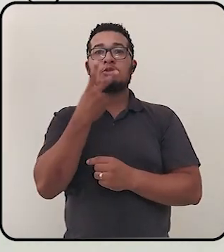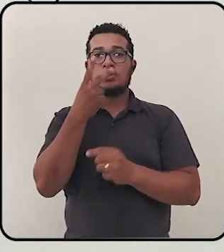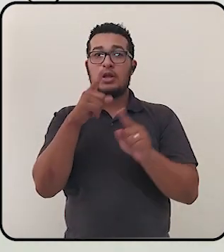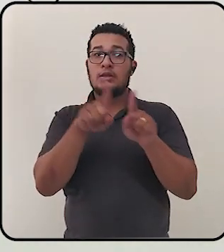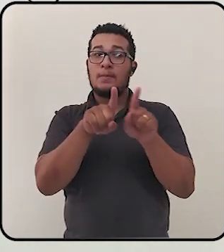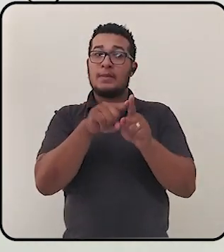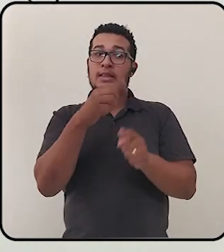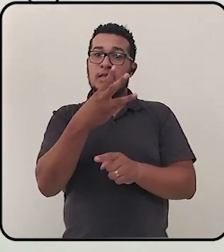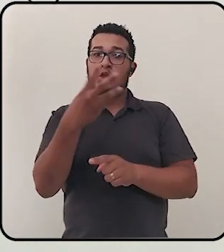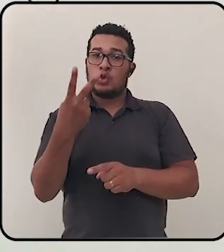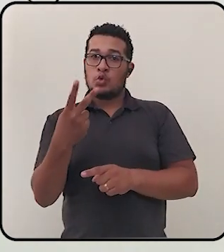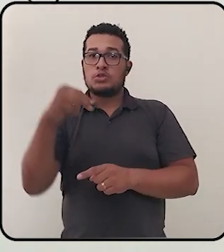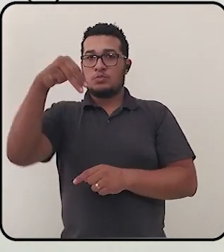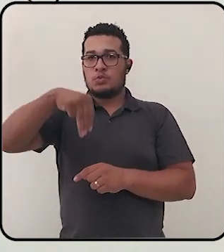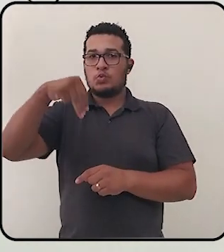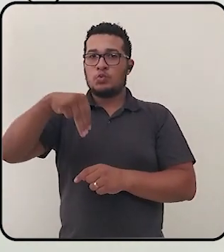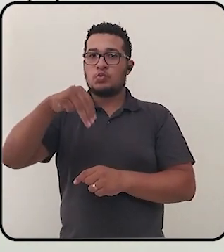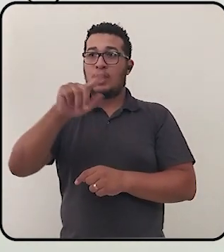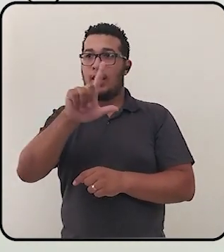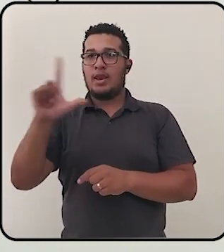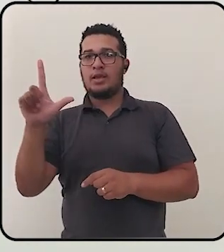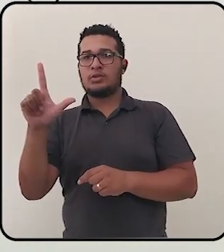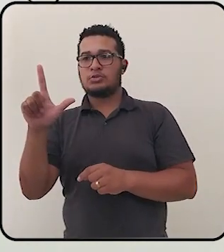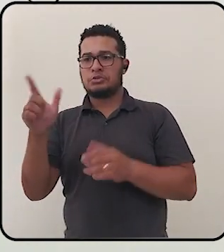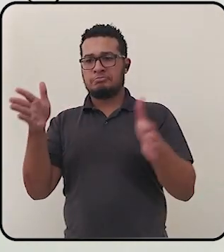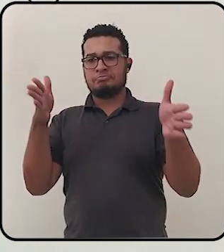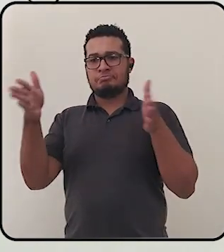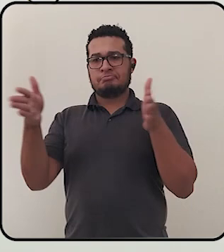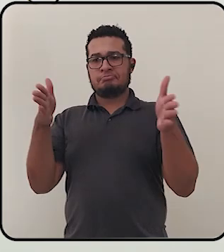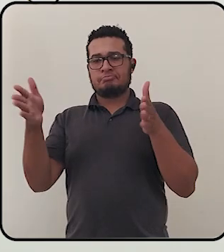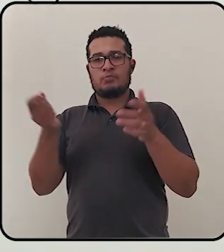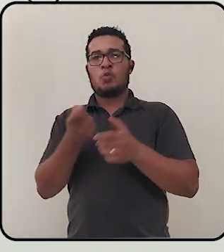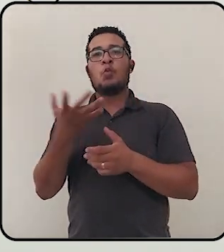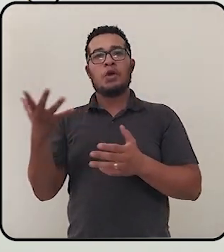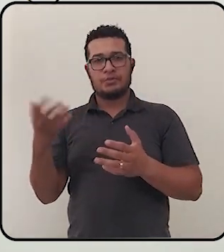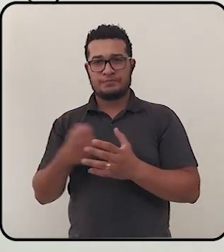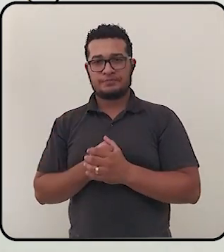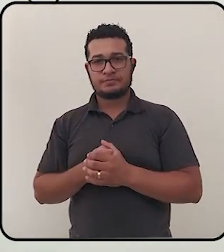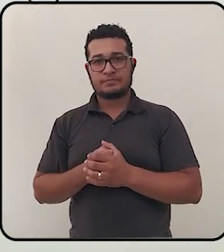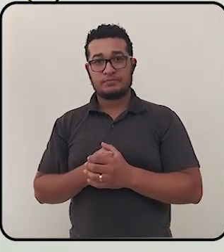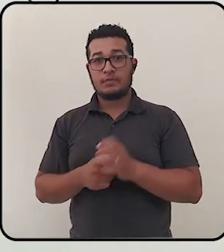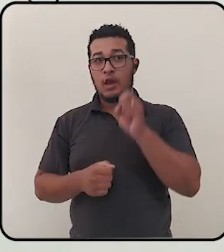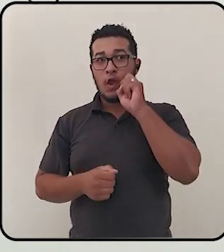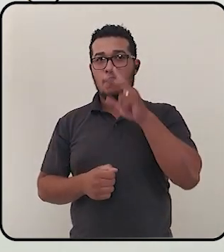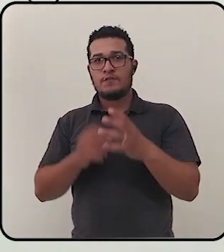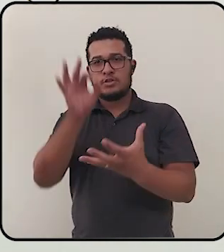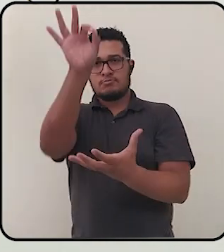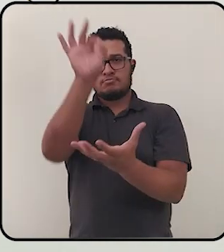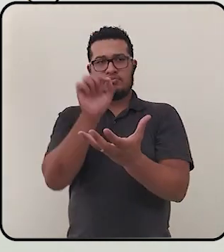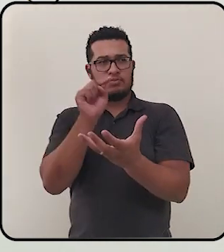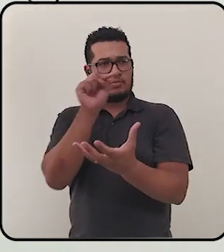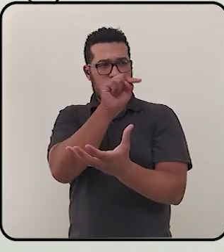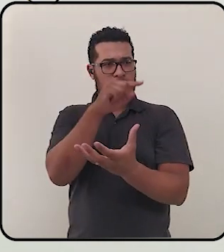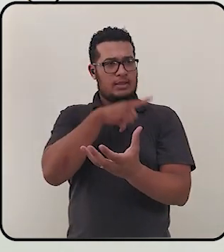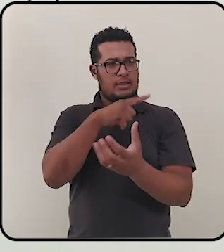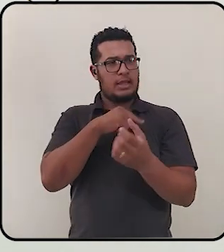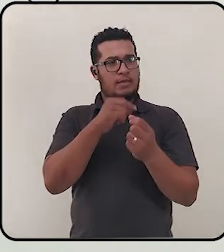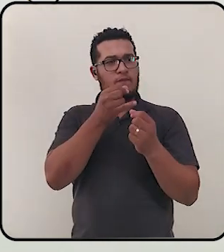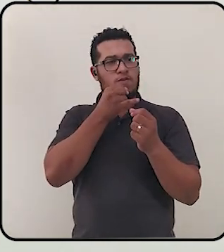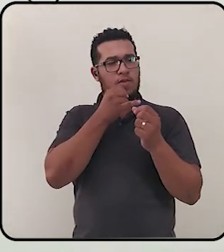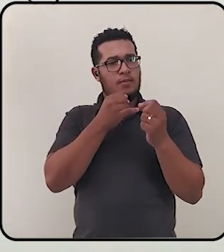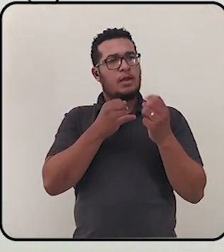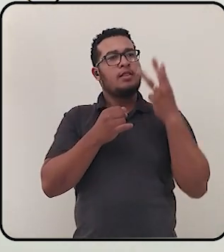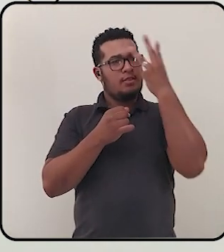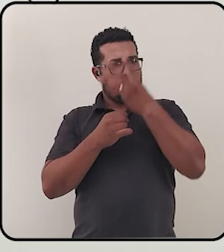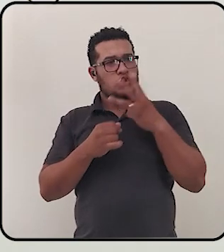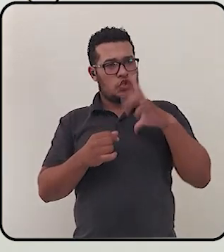tenho 2 horas e 32 minutos a leste. Quanto que eu tenho entre os dois? Então eu